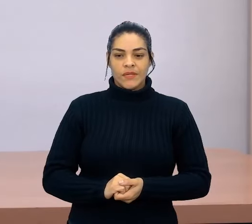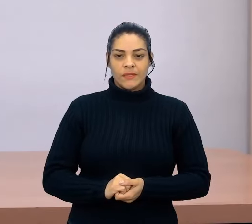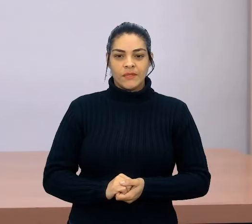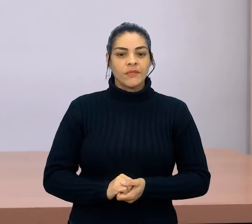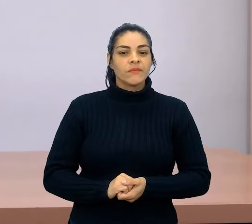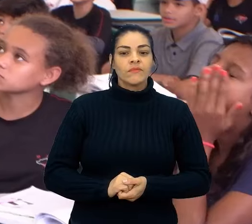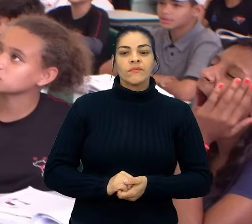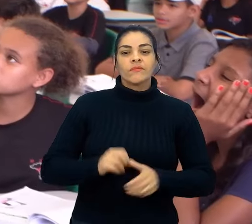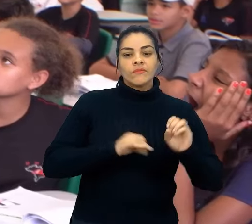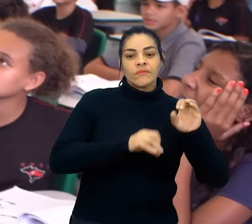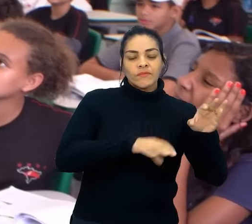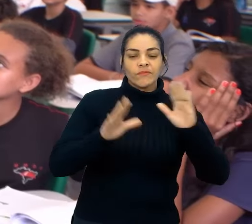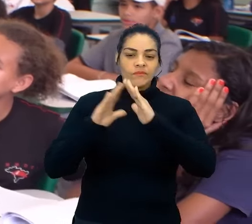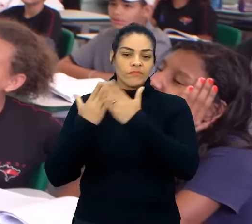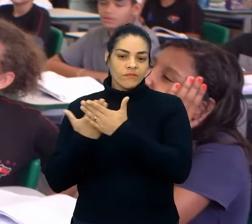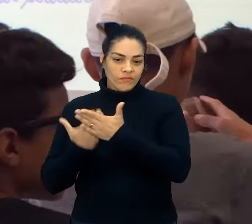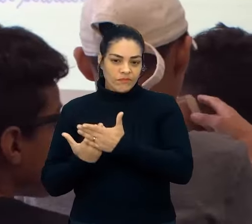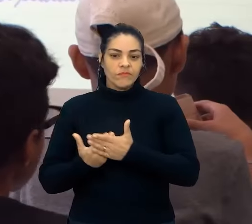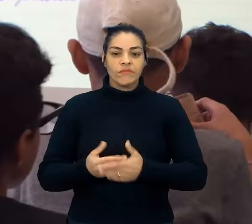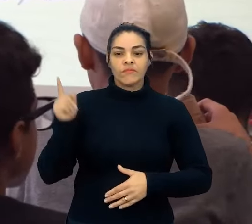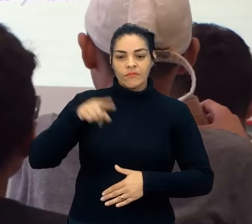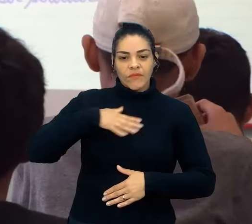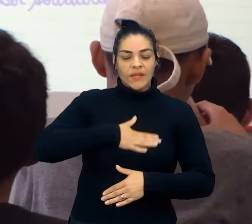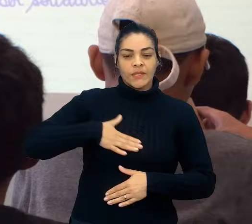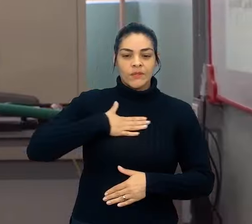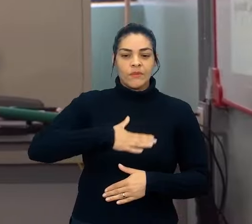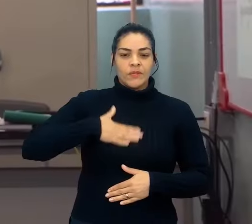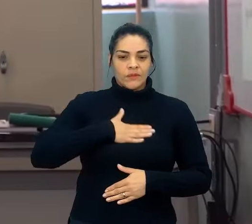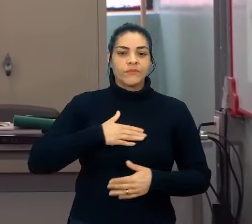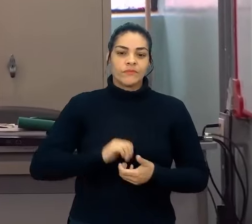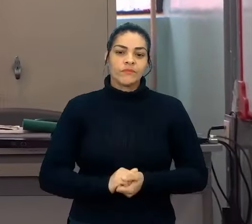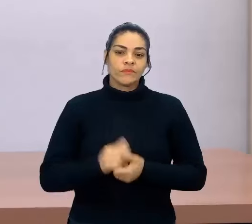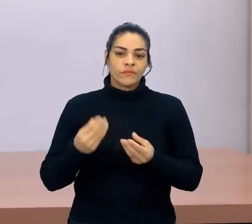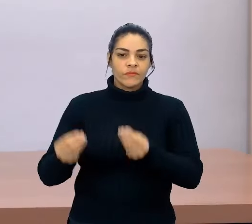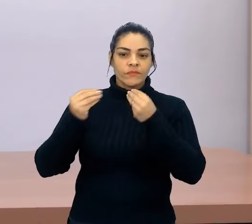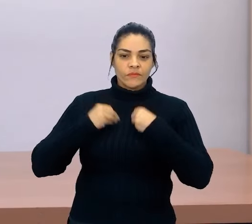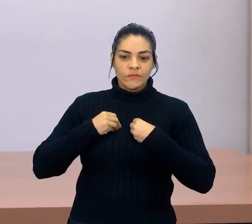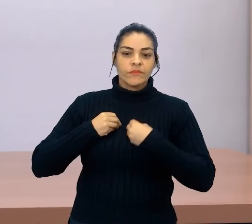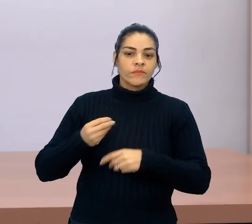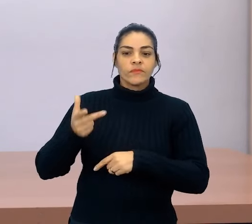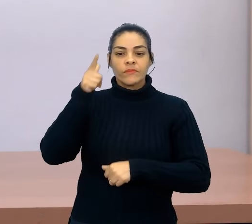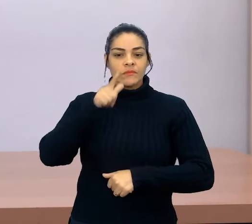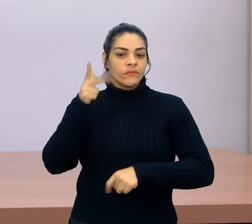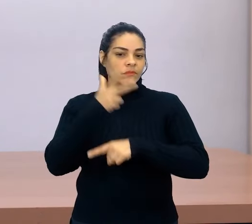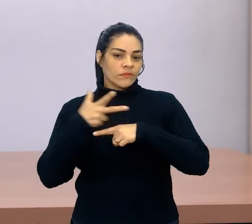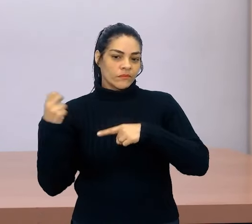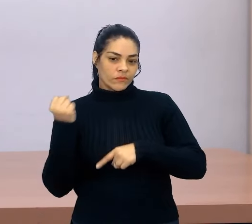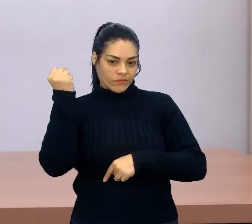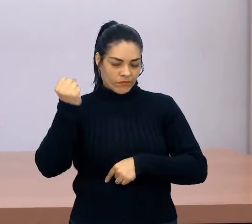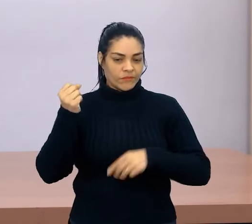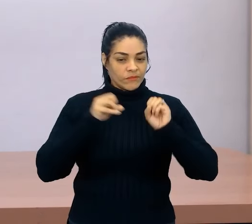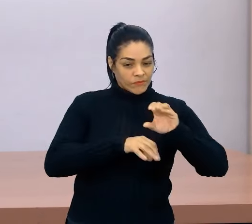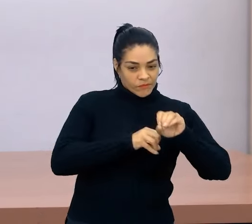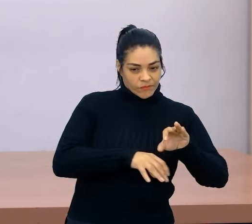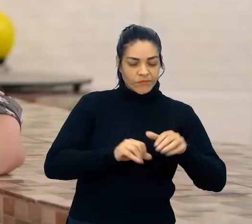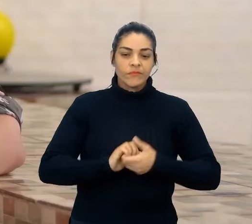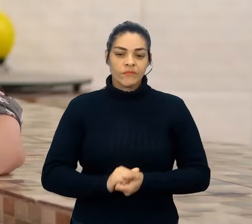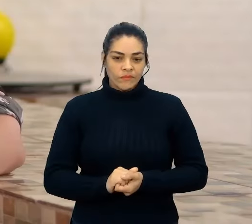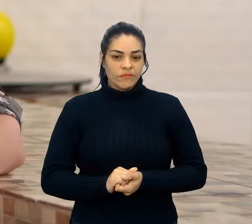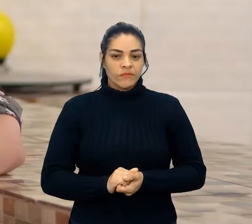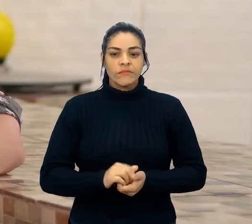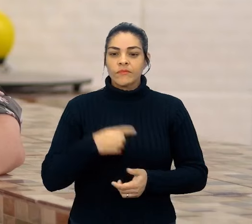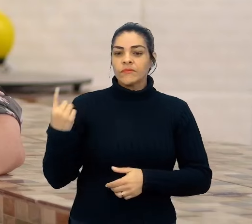O lecionar na escola, isso é um prazer para mim. É o que me dá gás todo dia para vencer, para ensinar.